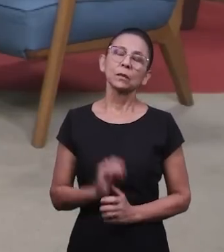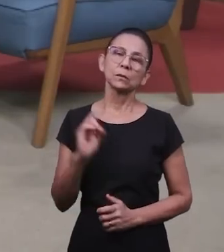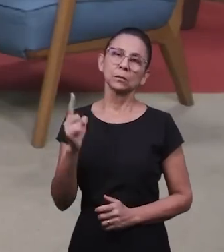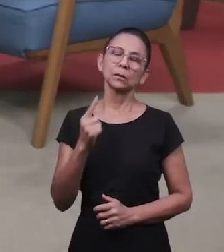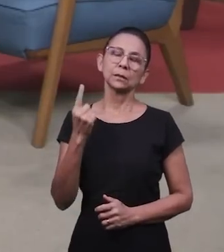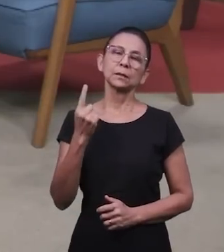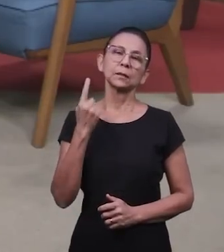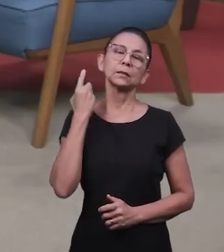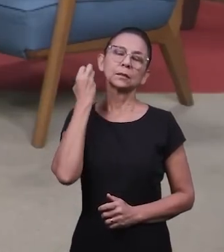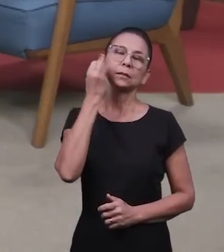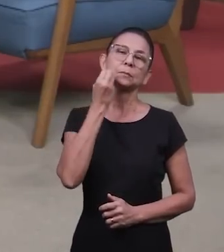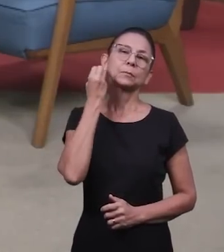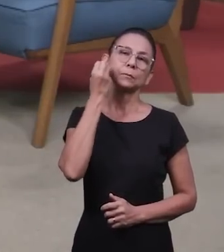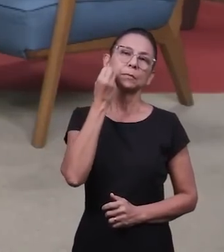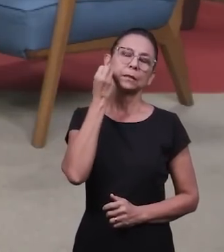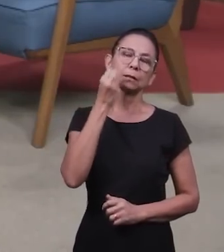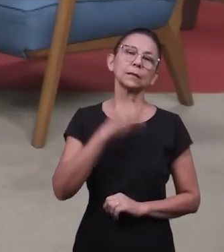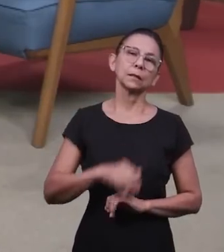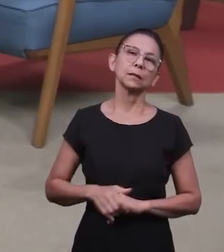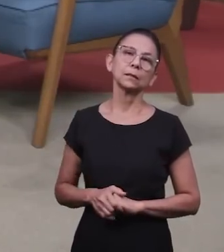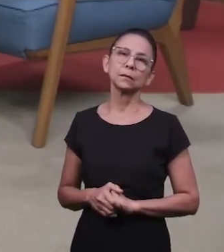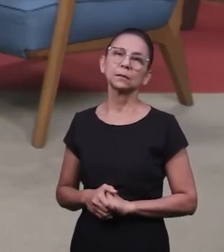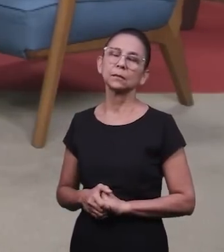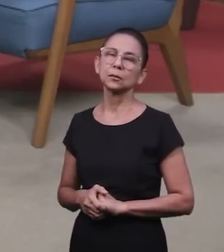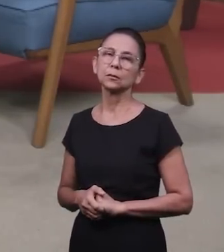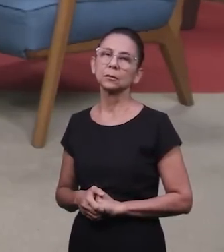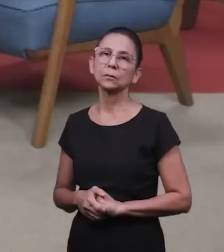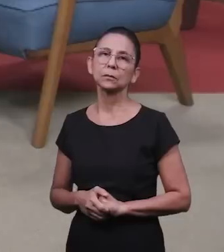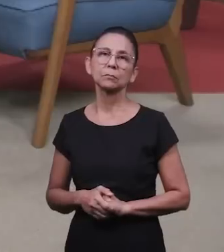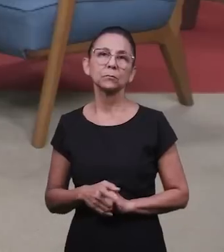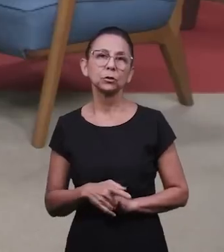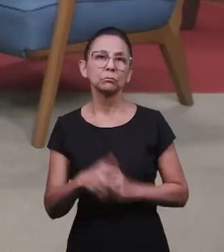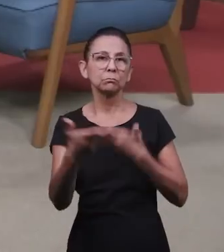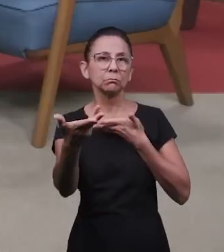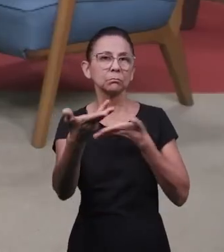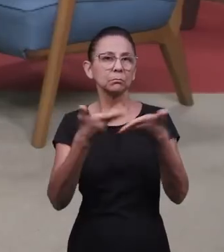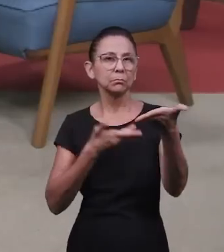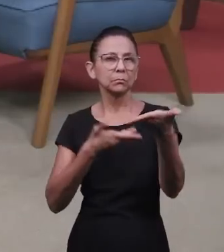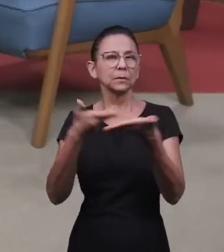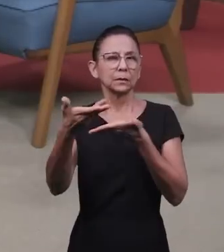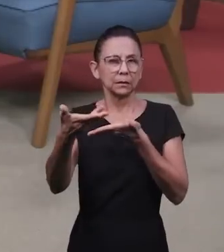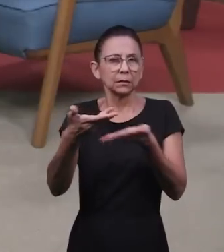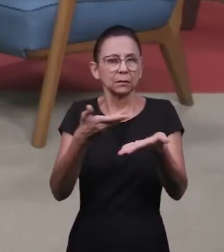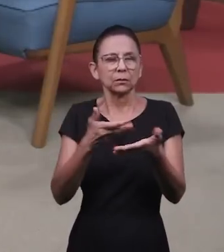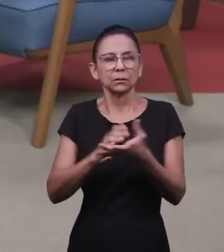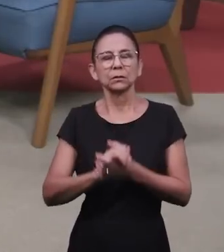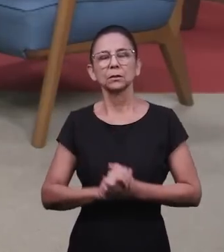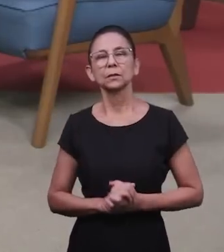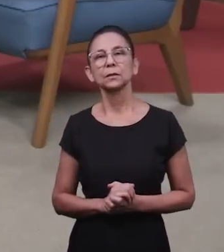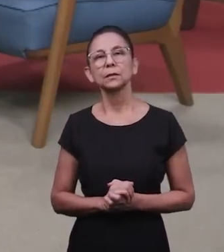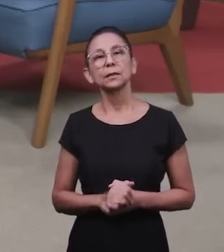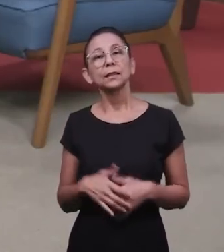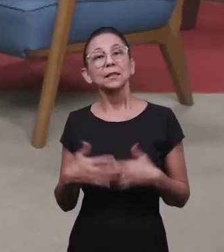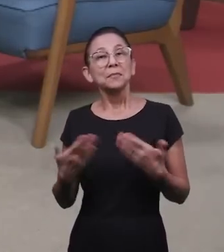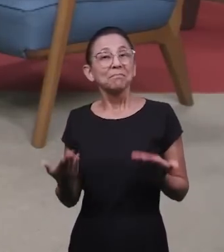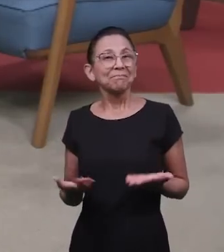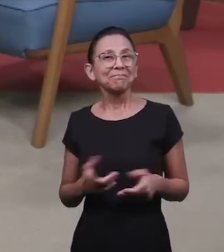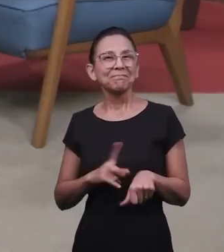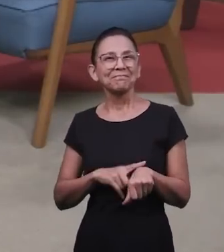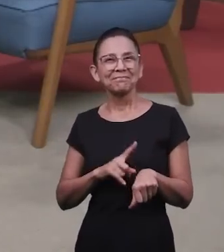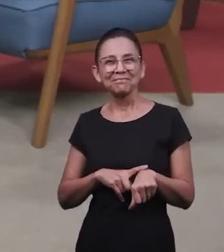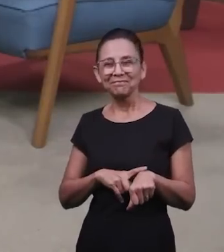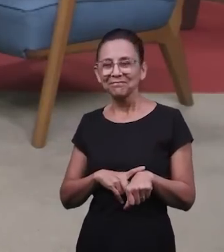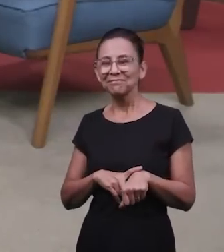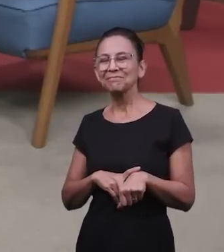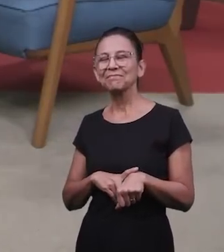a gente tem tido essa experiência, como falamos aqui no início, de interagir, de conversar. E esse é